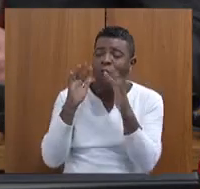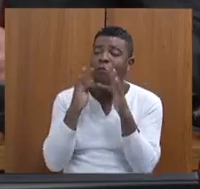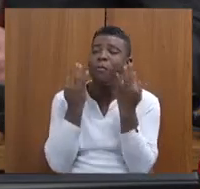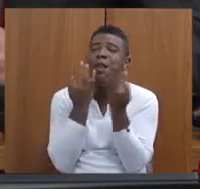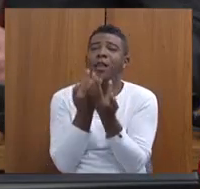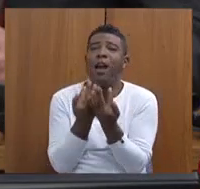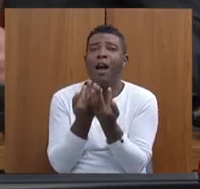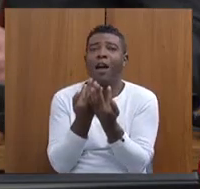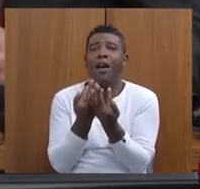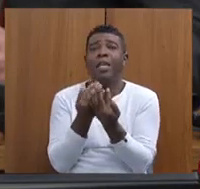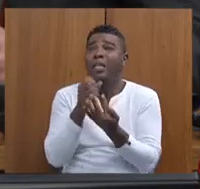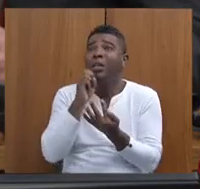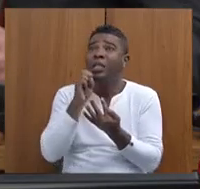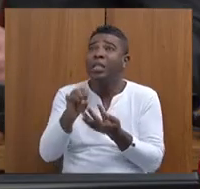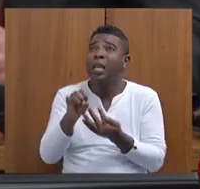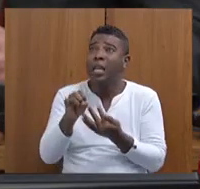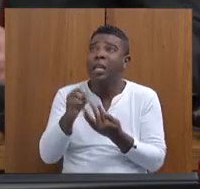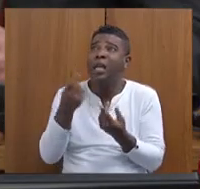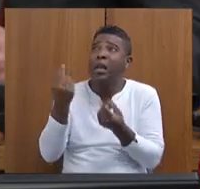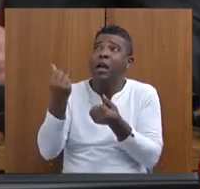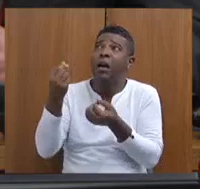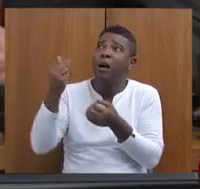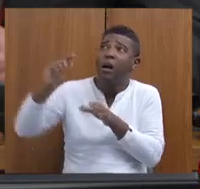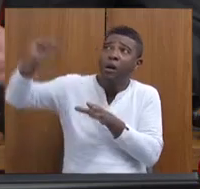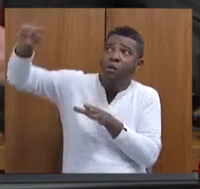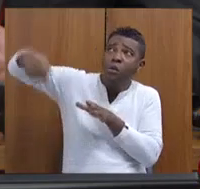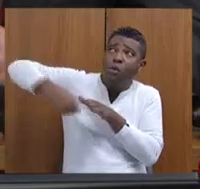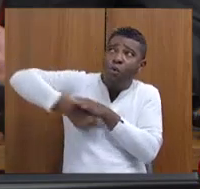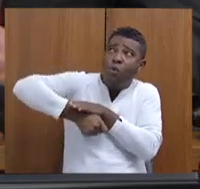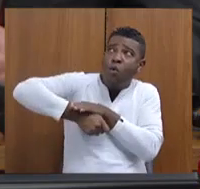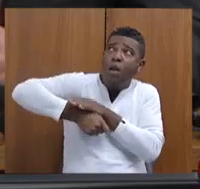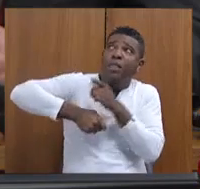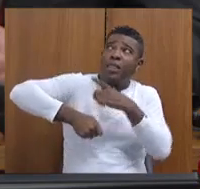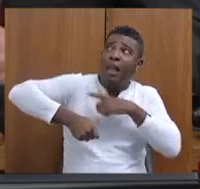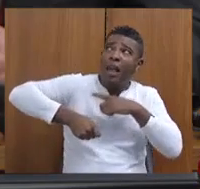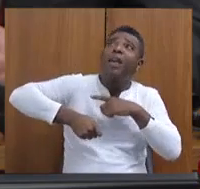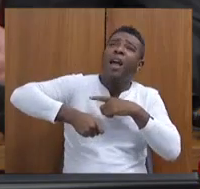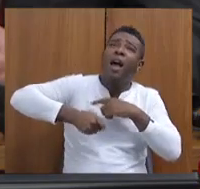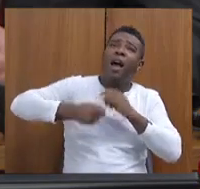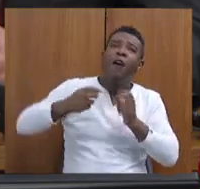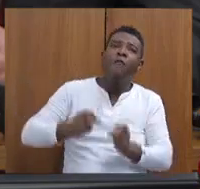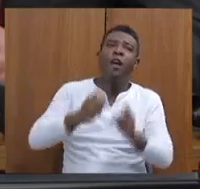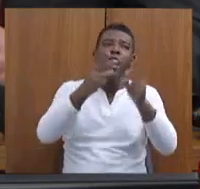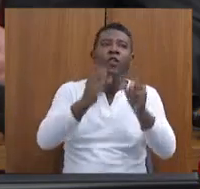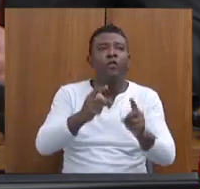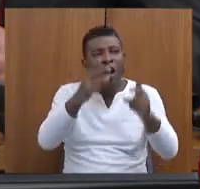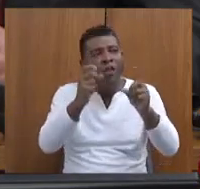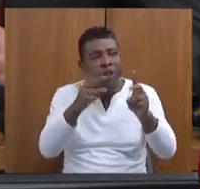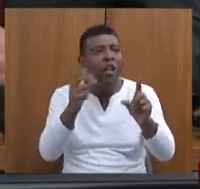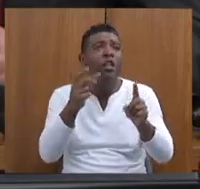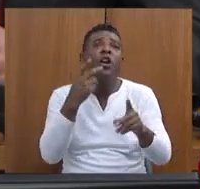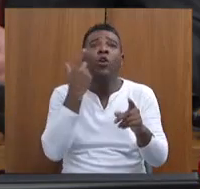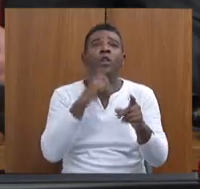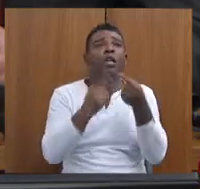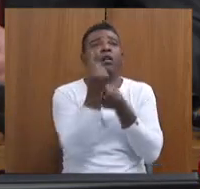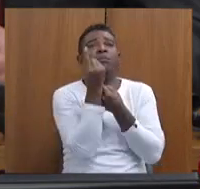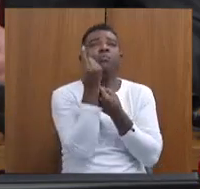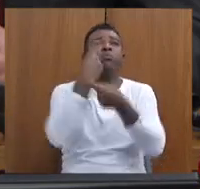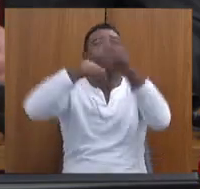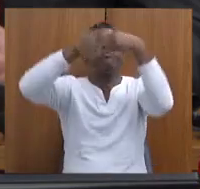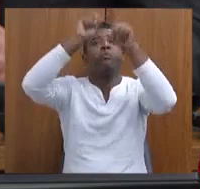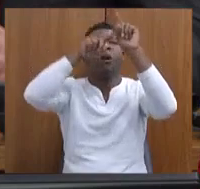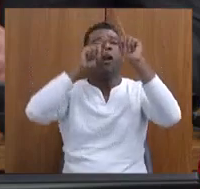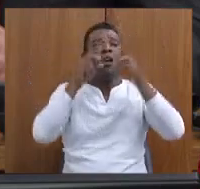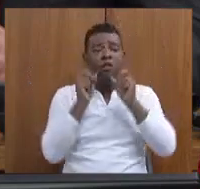a partir do momento que ele pode ele passa de deixar comercializar se o seu produto apenas no no boteco